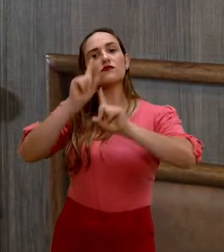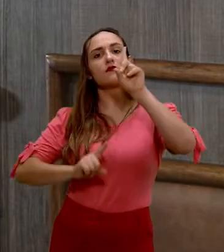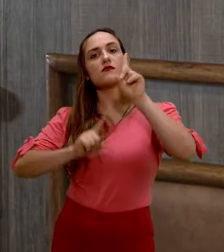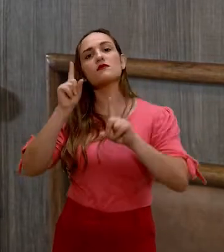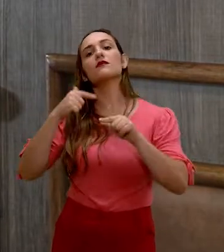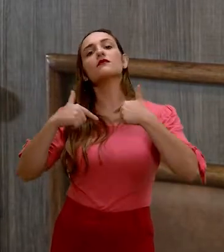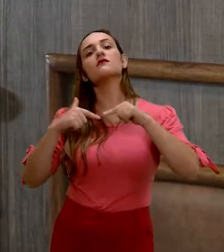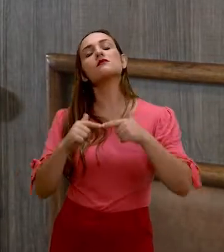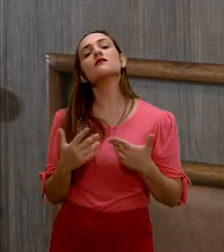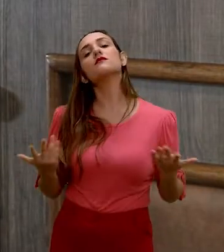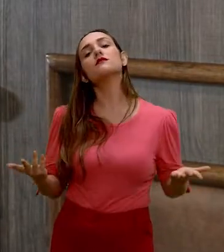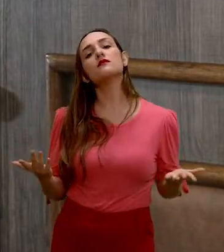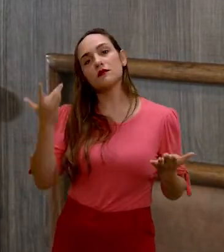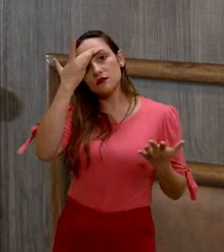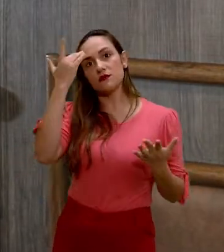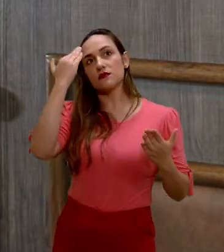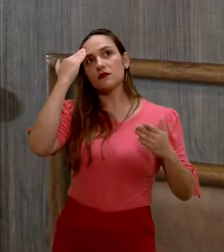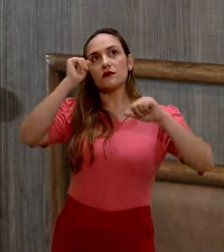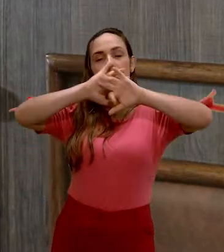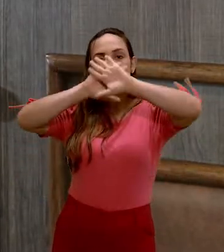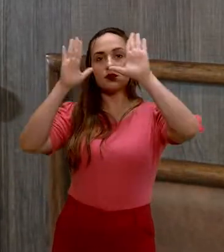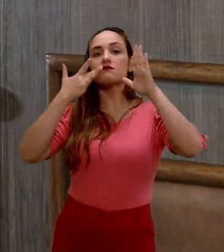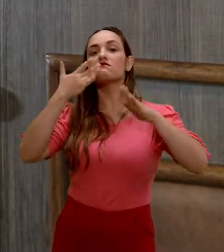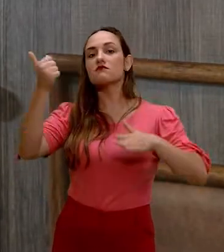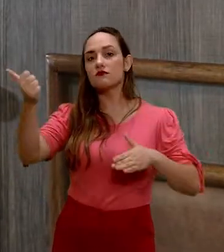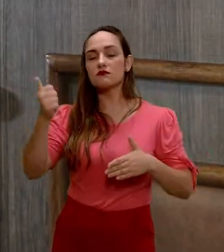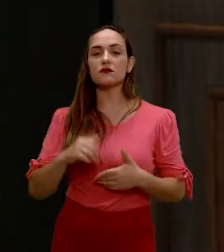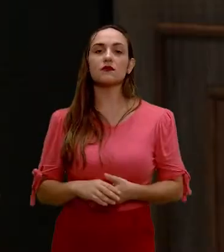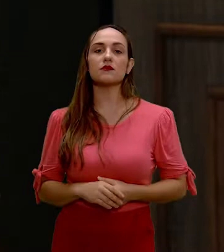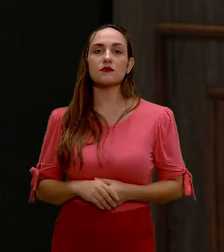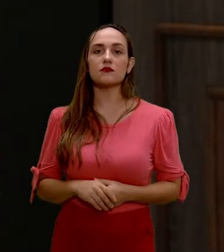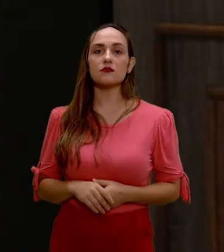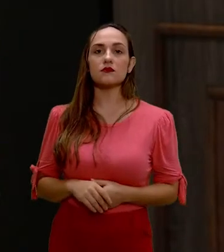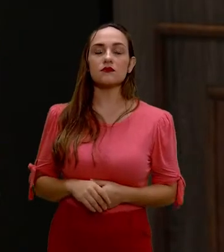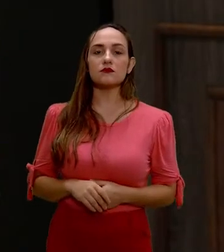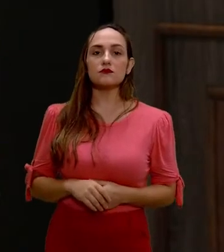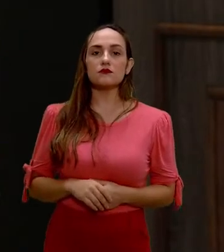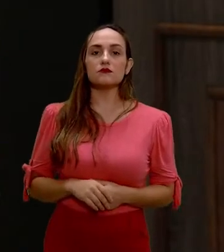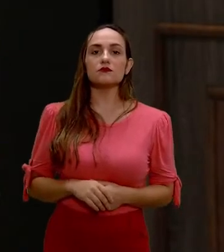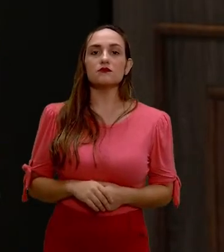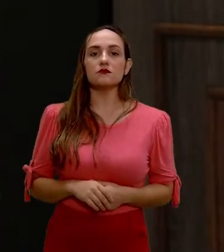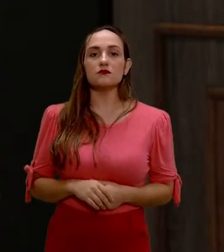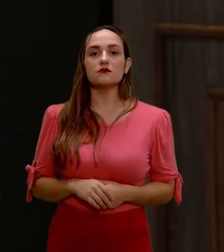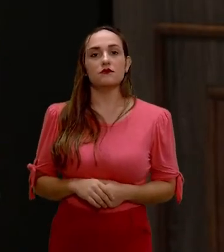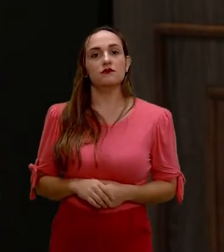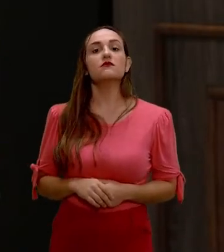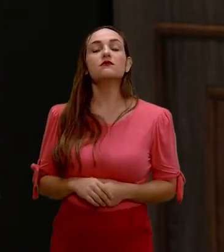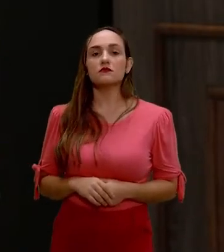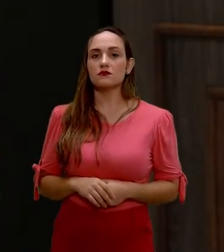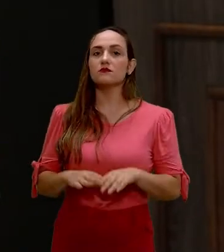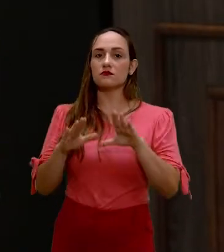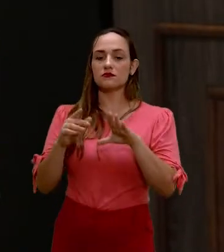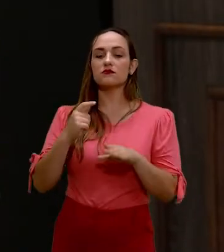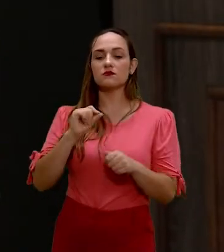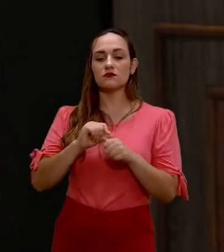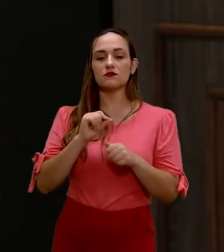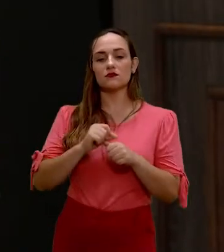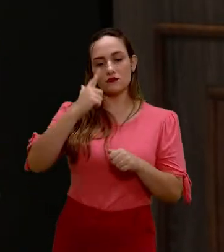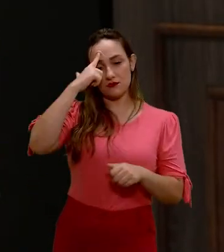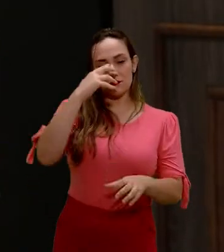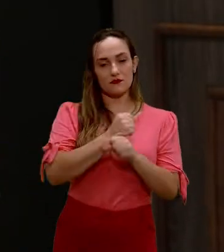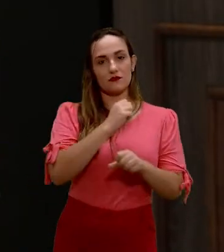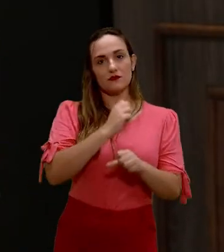isso? Para que as pessoas pudessem visualizar, né? Isso a gente faz um